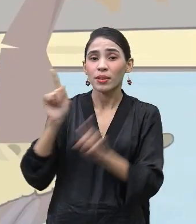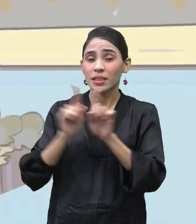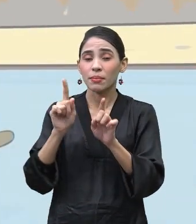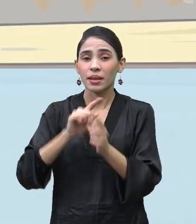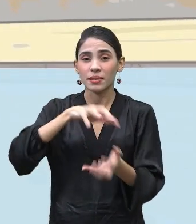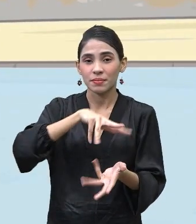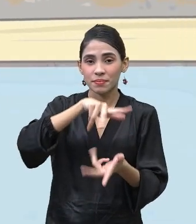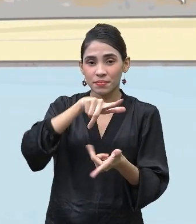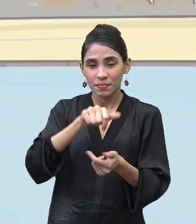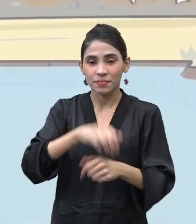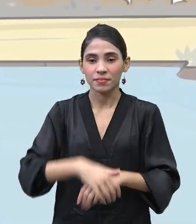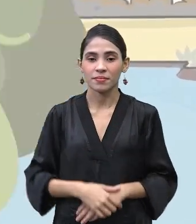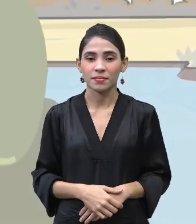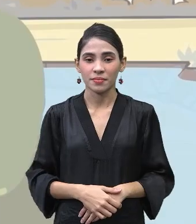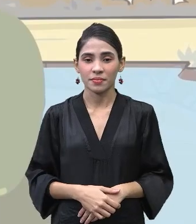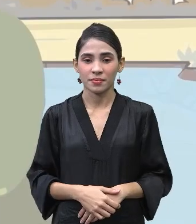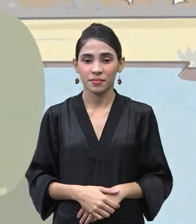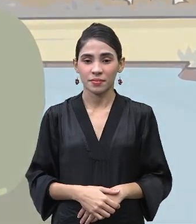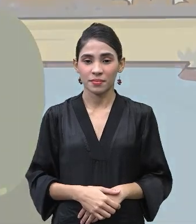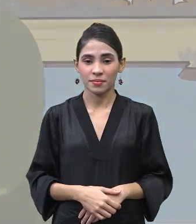terrestres.